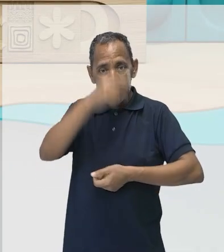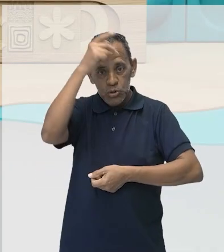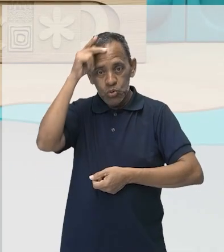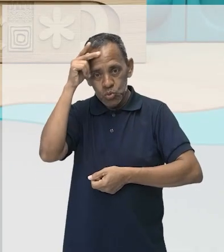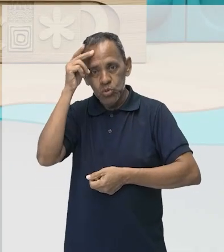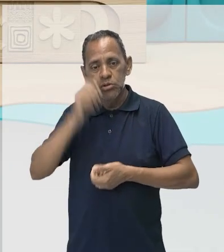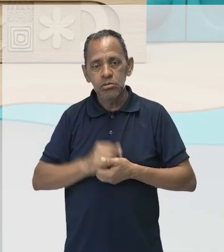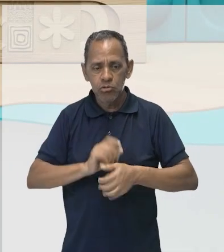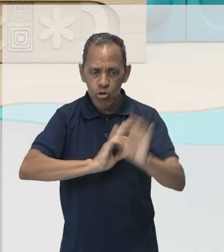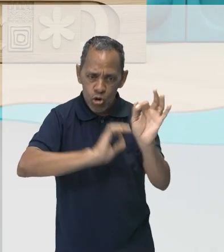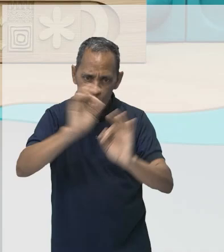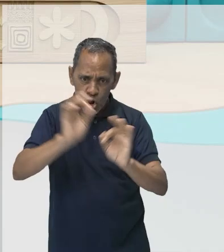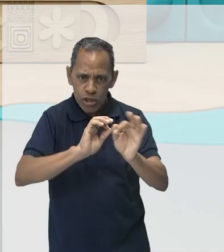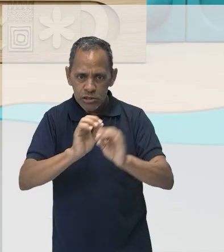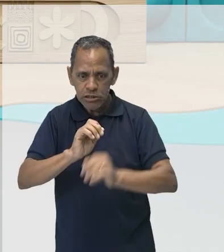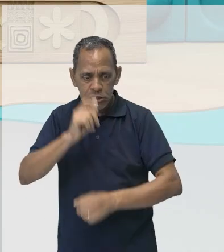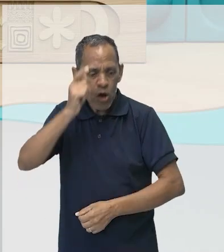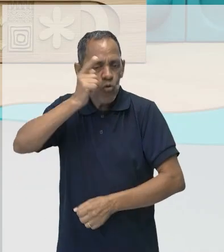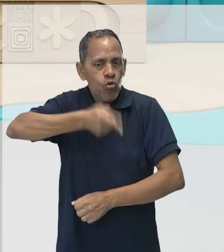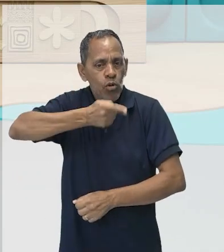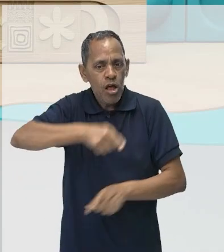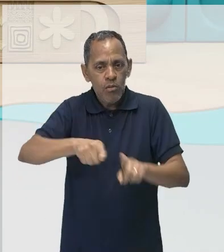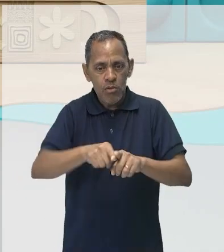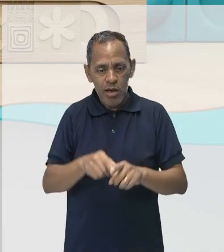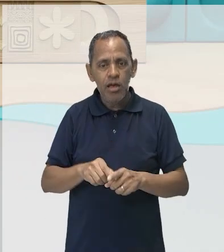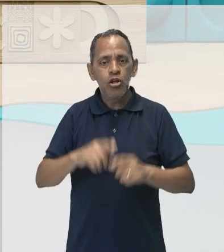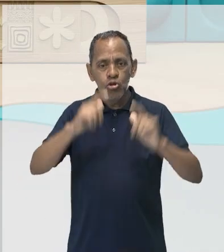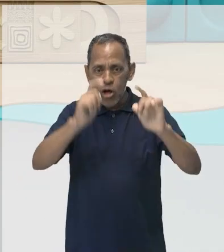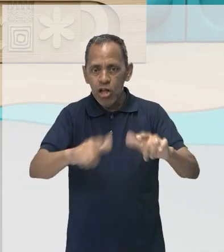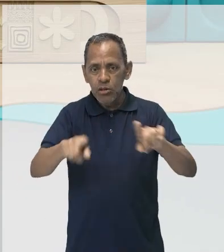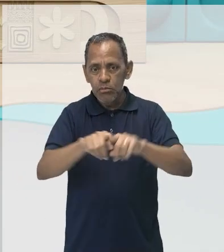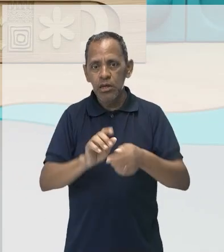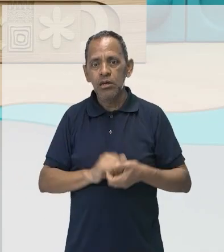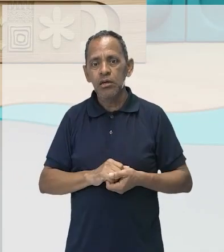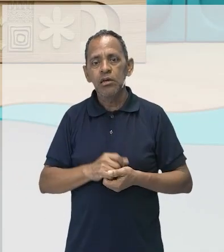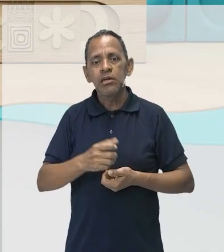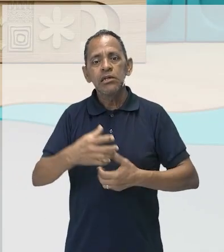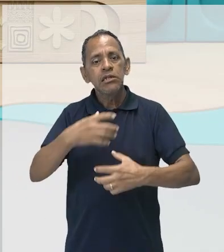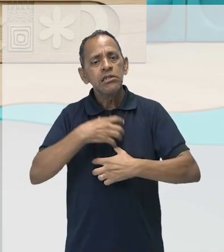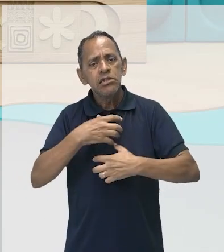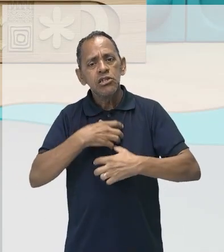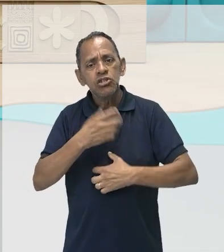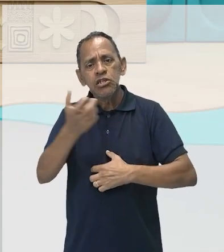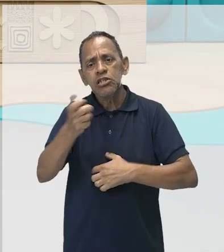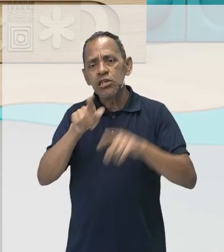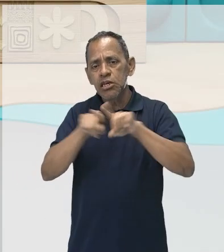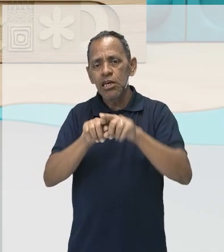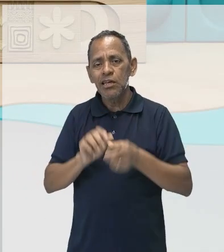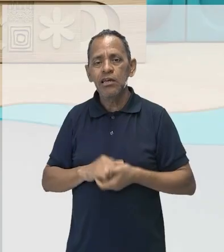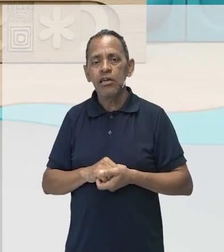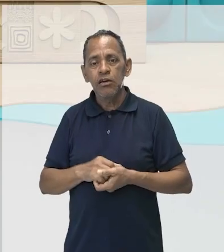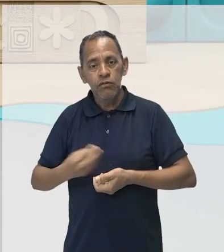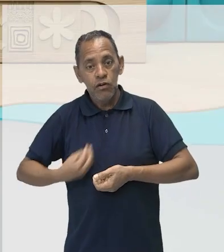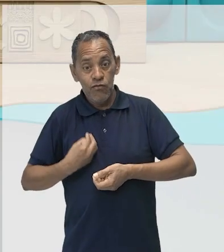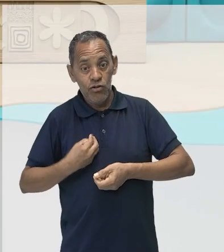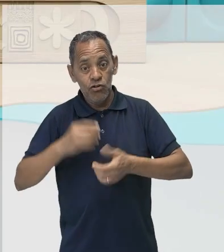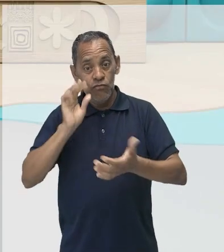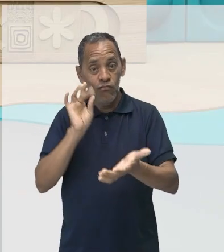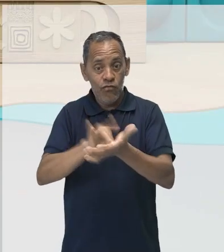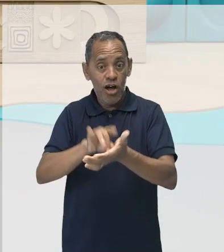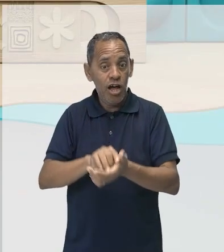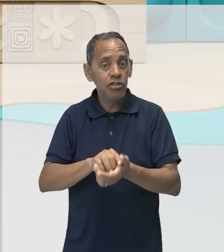comandavam tudo isso estavam aqui na capital e queriam se sentir aonde? Na Europa. E